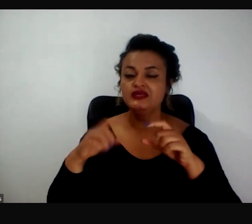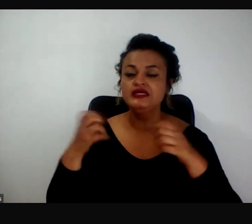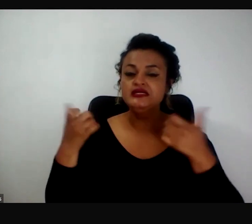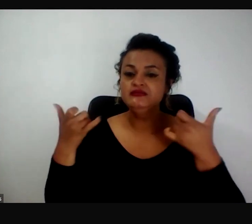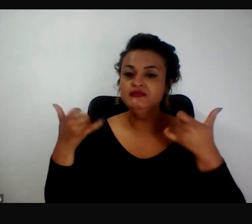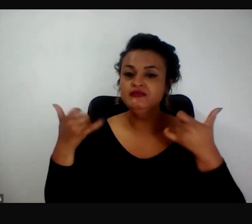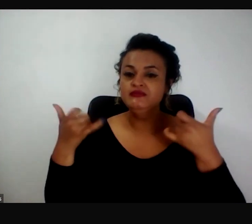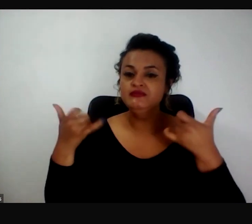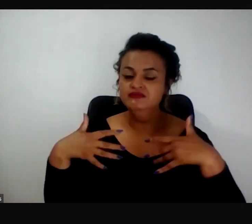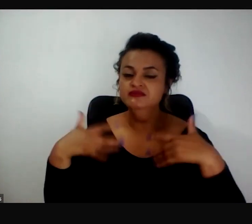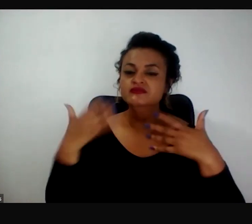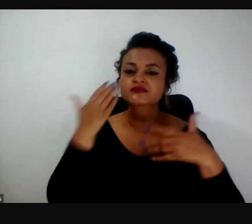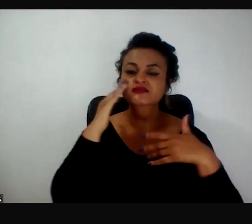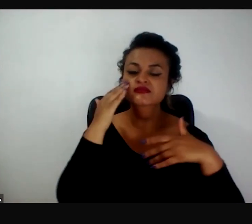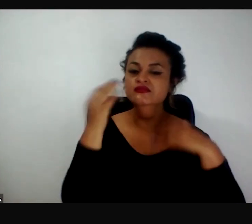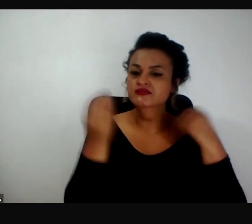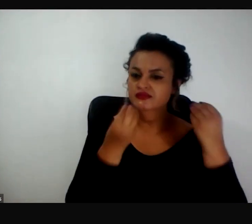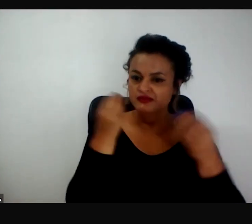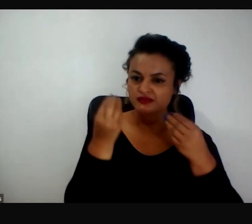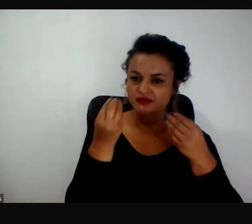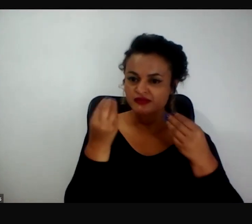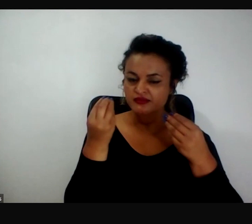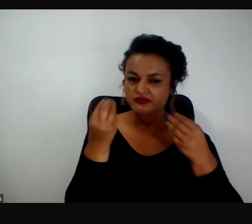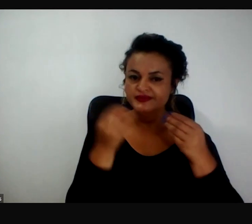como interpretar o direito europeu para